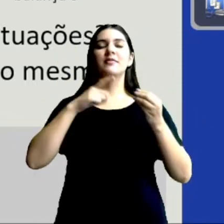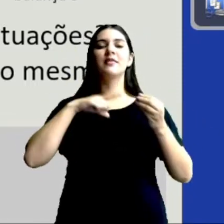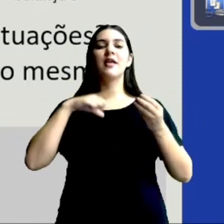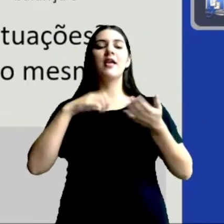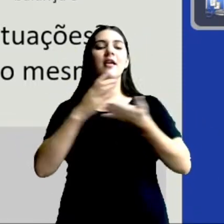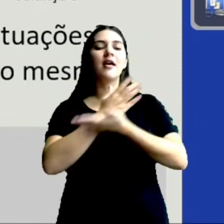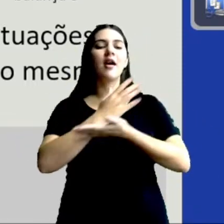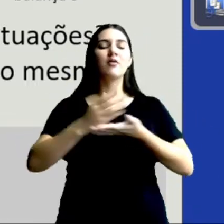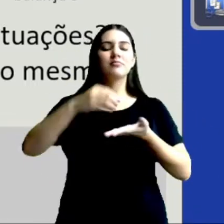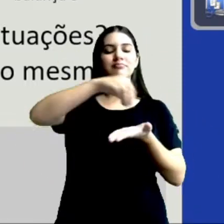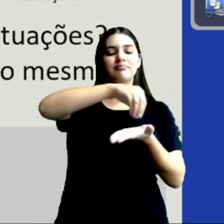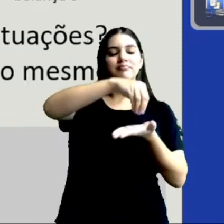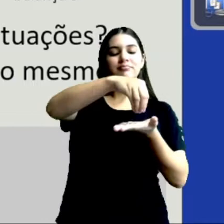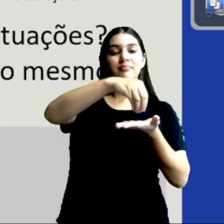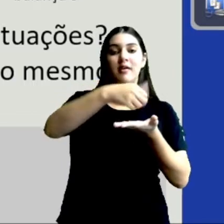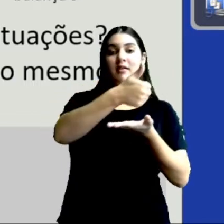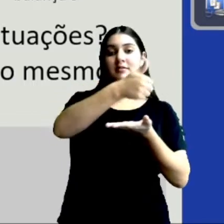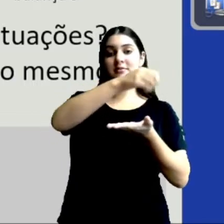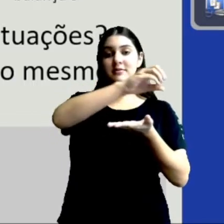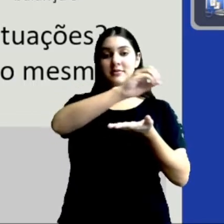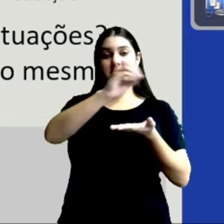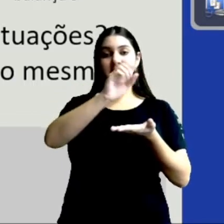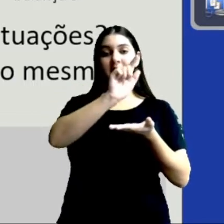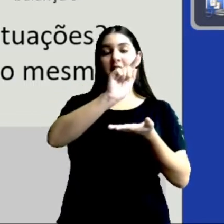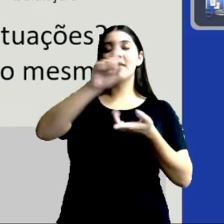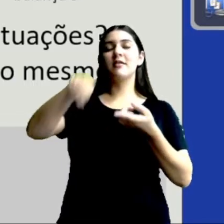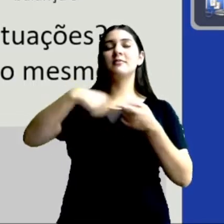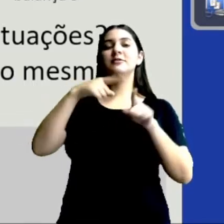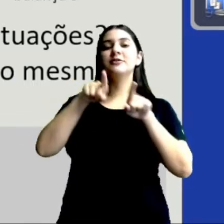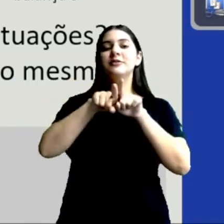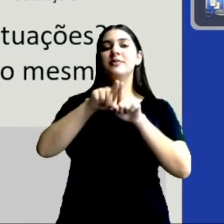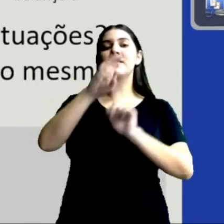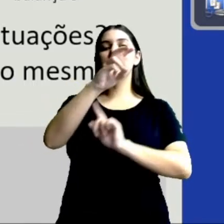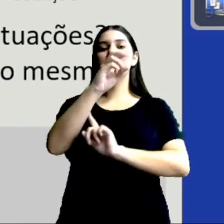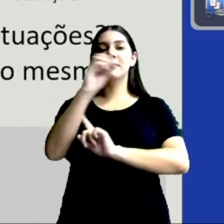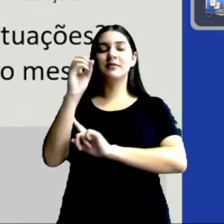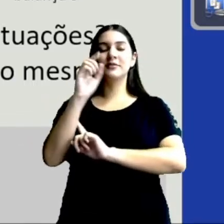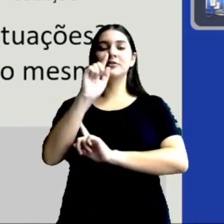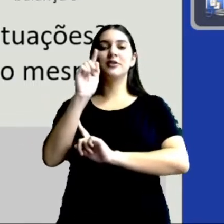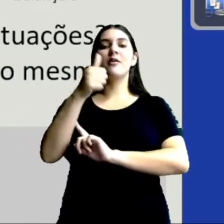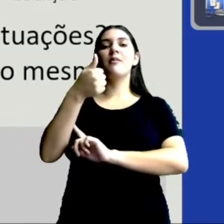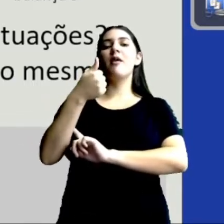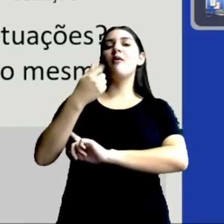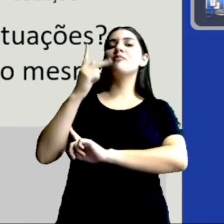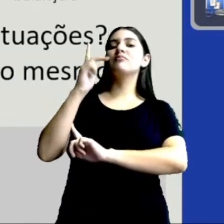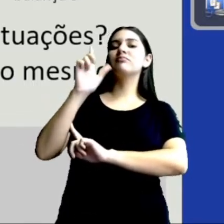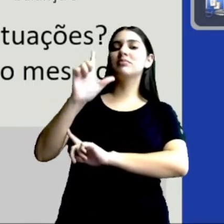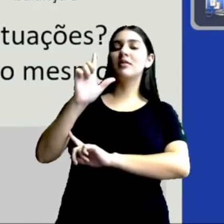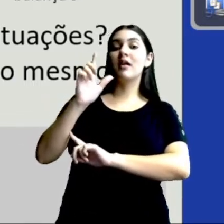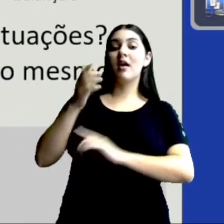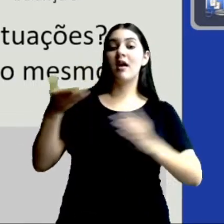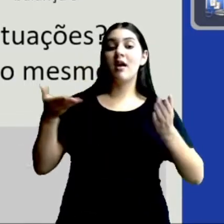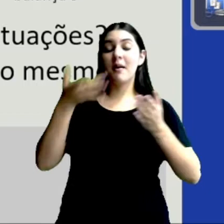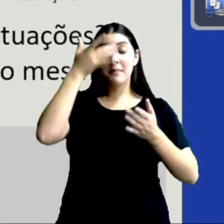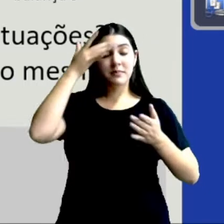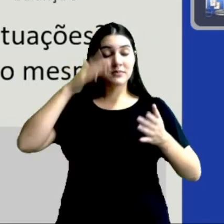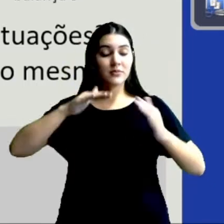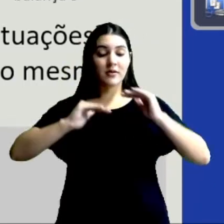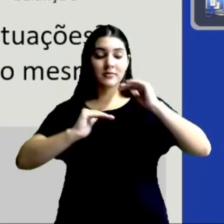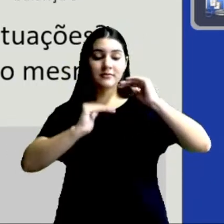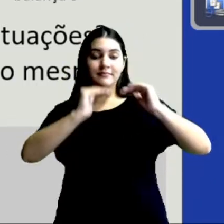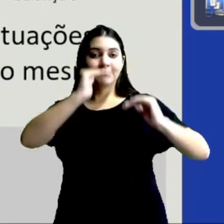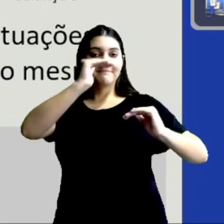alguns pesos lá de 100 gramas, 500 gramas, 1 quilo, né? E aí o pessoal vai equilibrando os